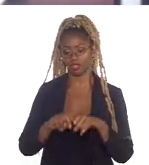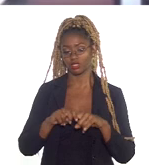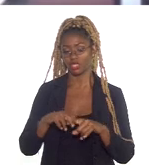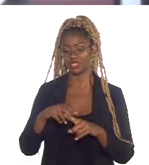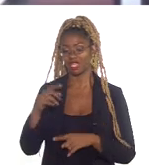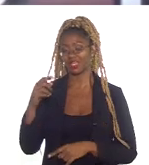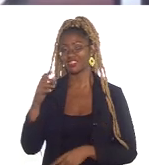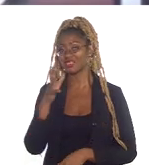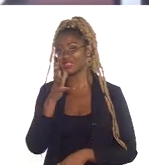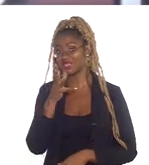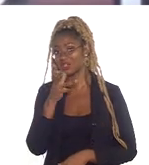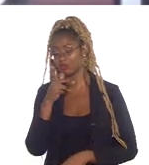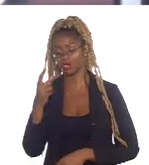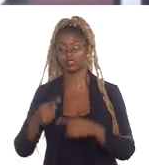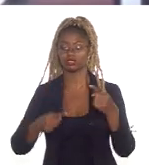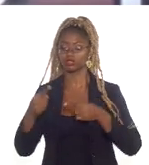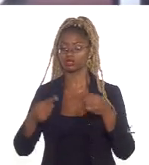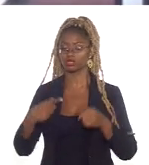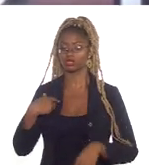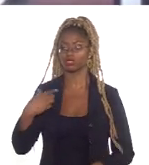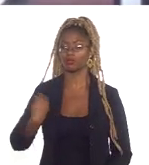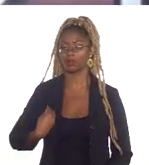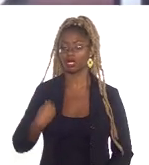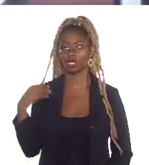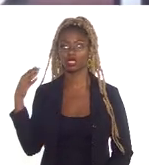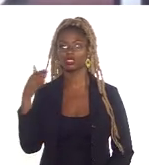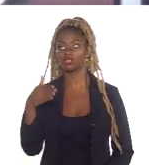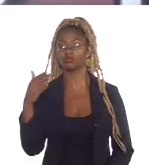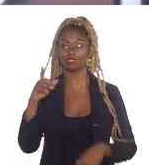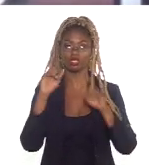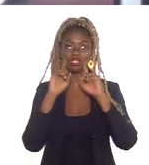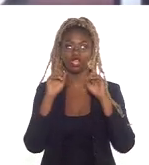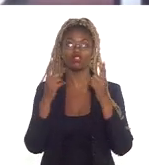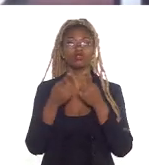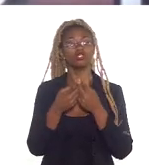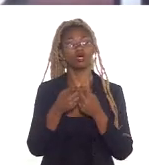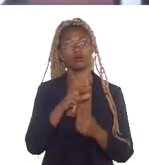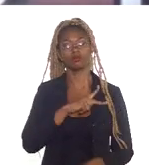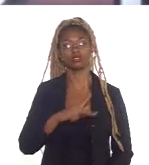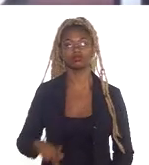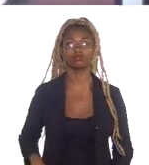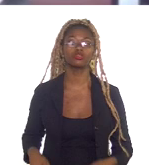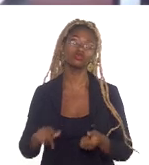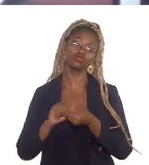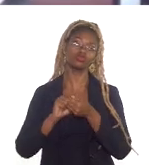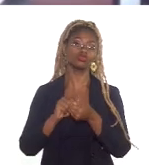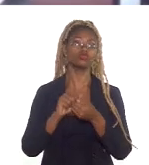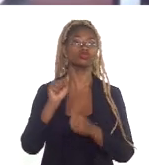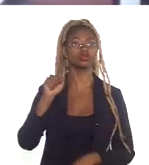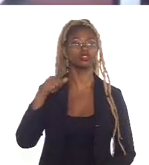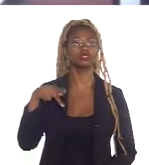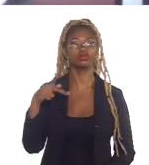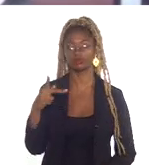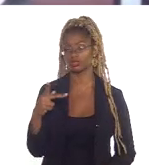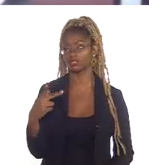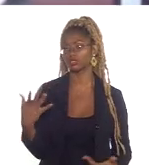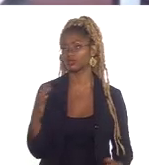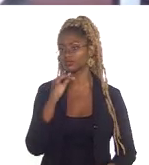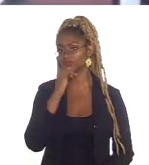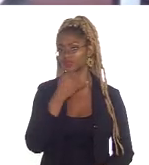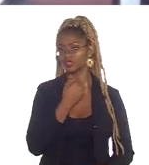da discussão, e eu participei dessas reuniões, presidente, com a ANP, infelizmente,